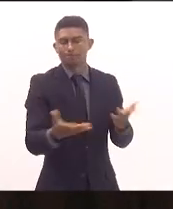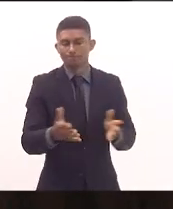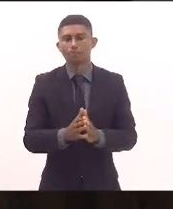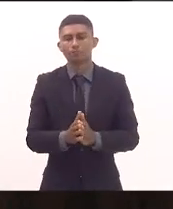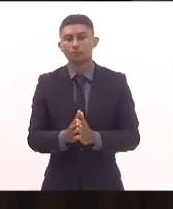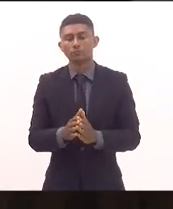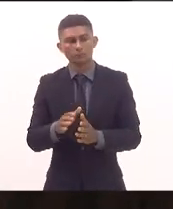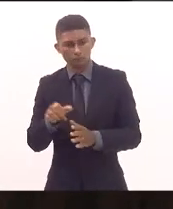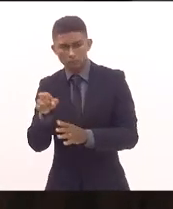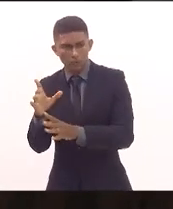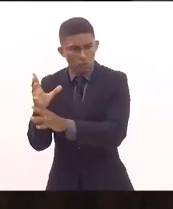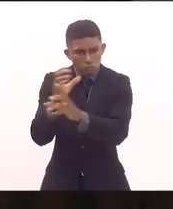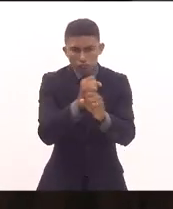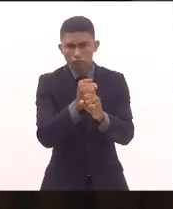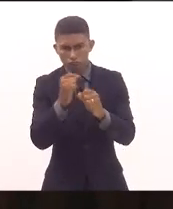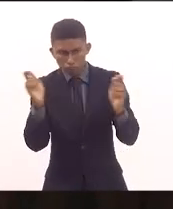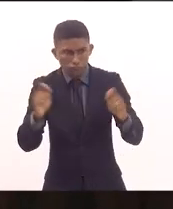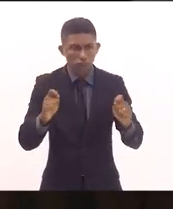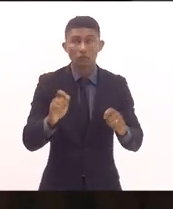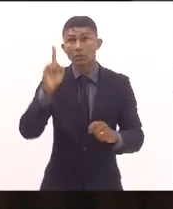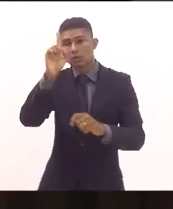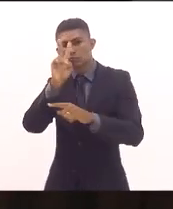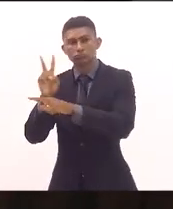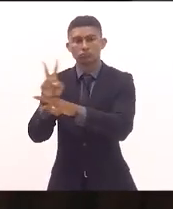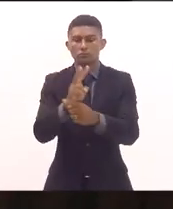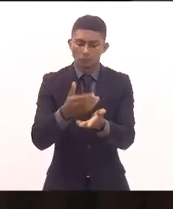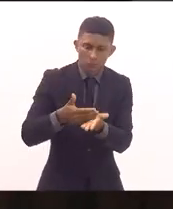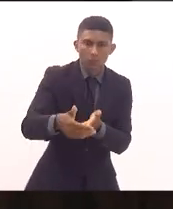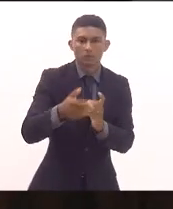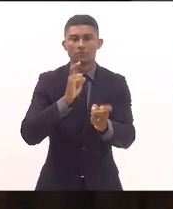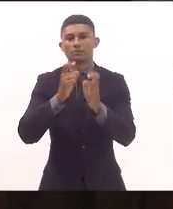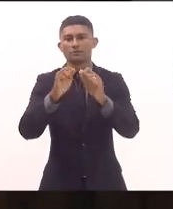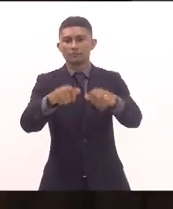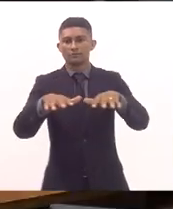legal sobre a proteção de Deus, iniciamos os nossos trabalhos.